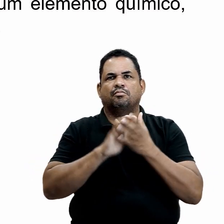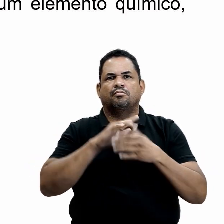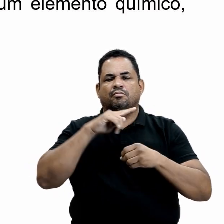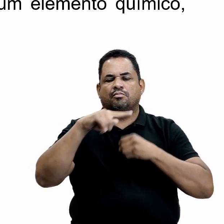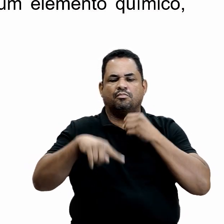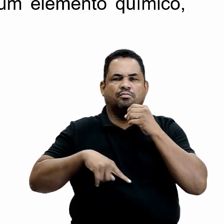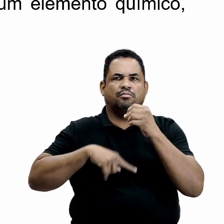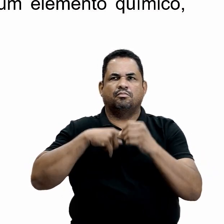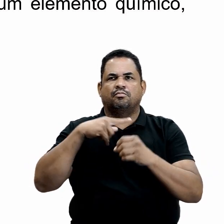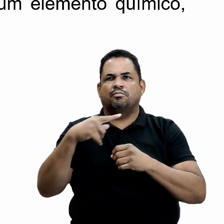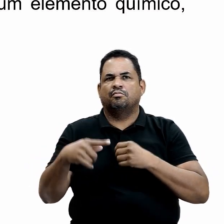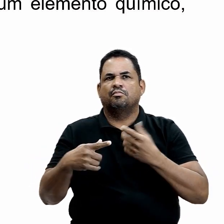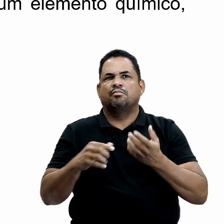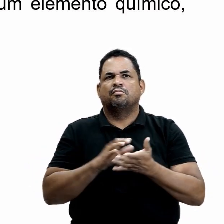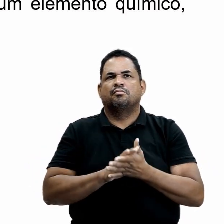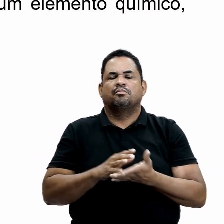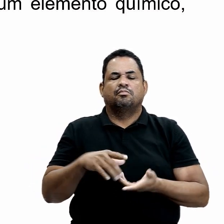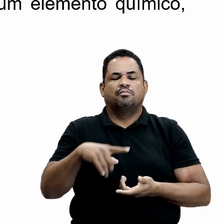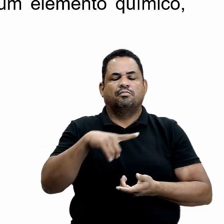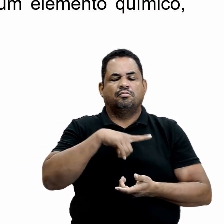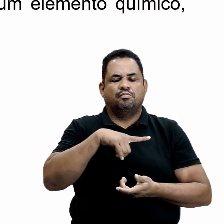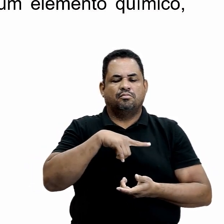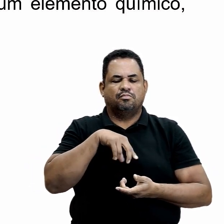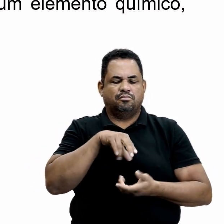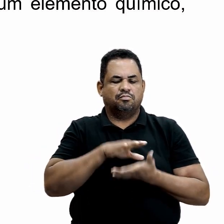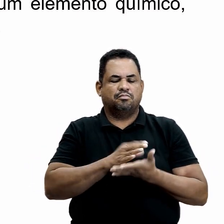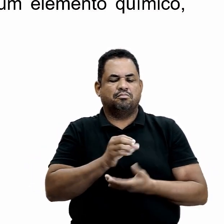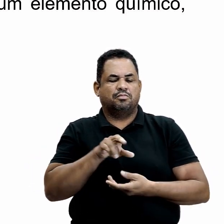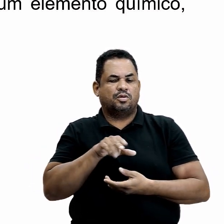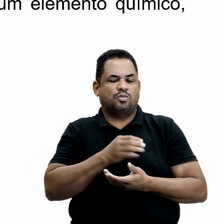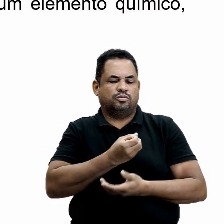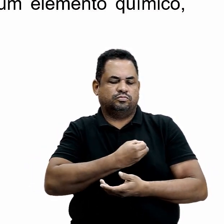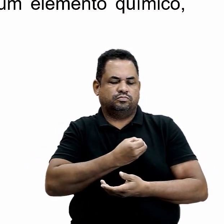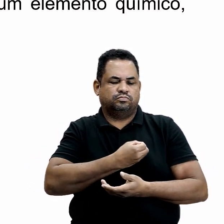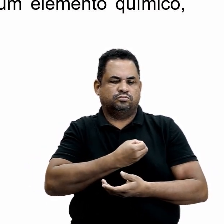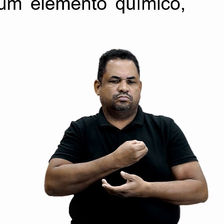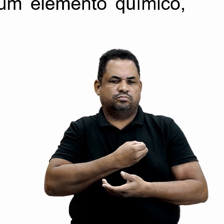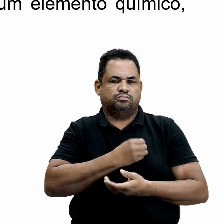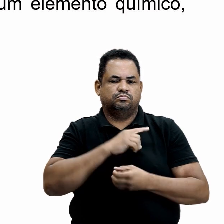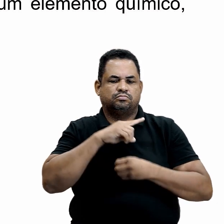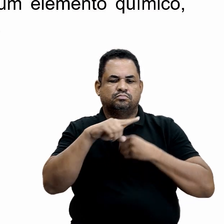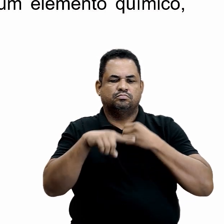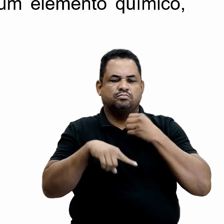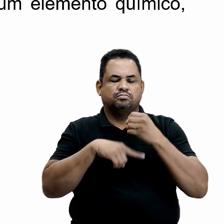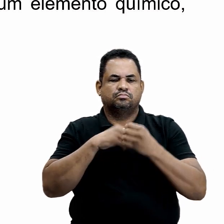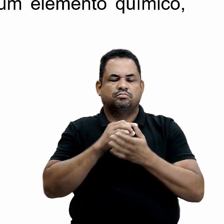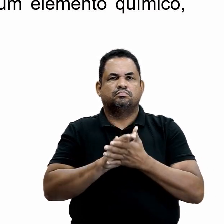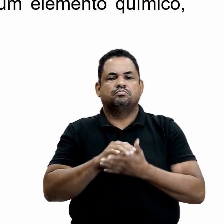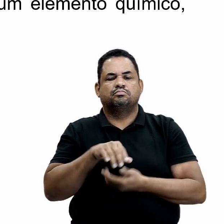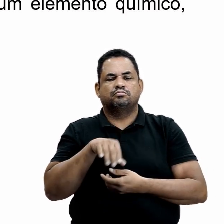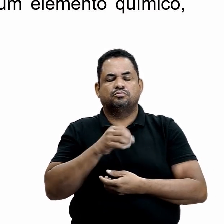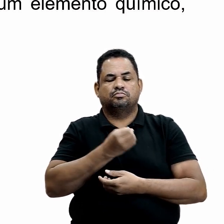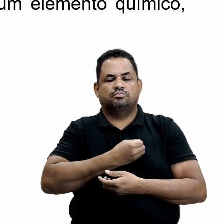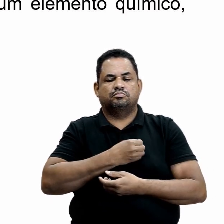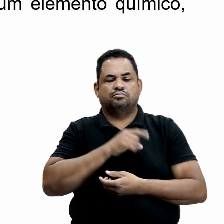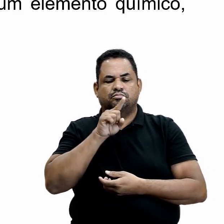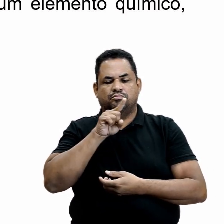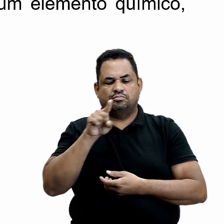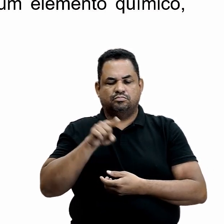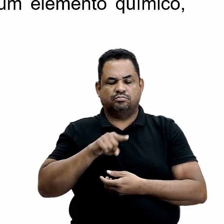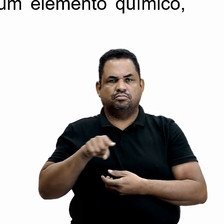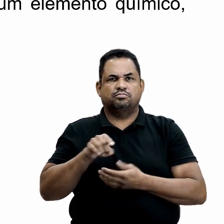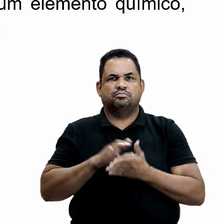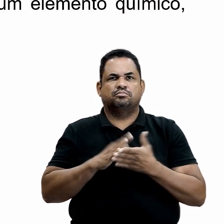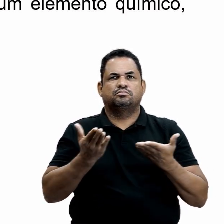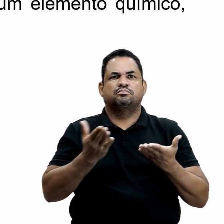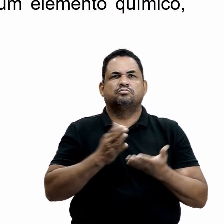os átomos com o mesmo número atômico Z. O número atômico é o número que representa o átomo e corresponde